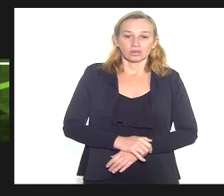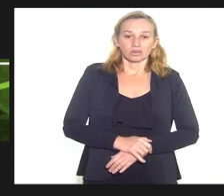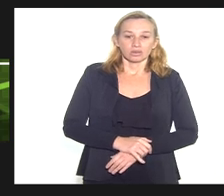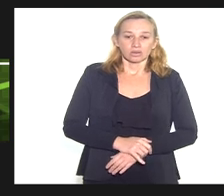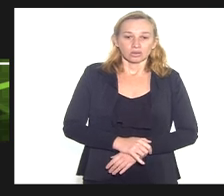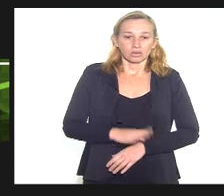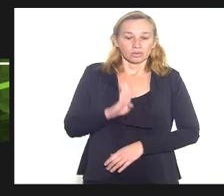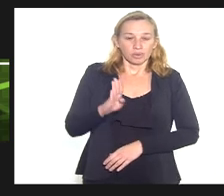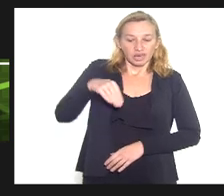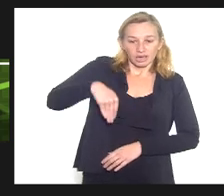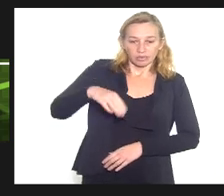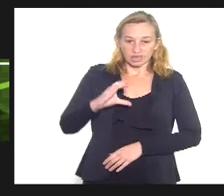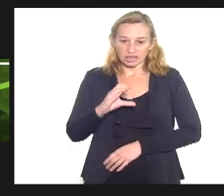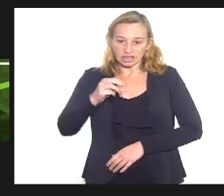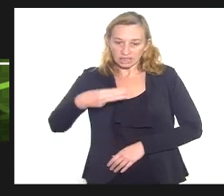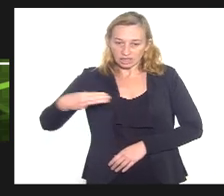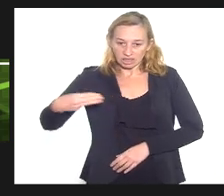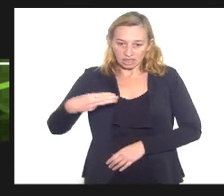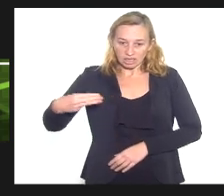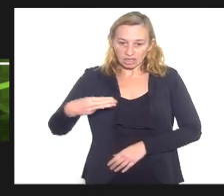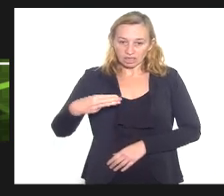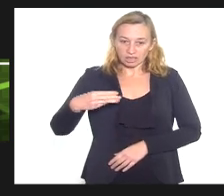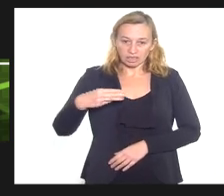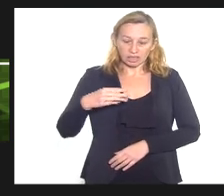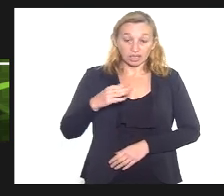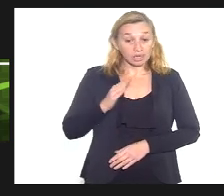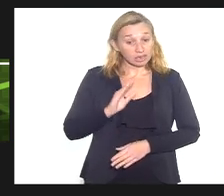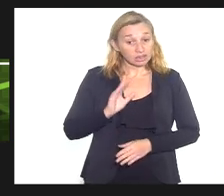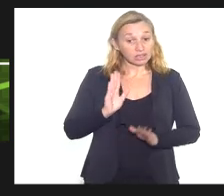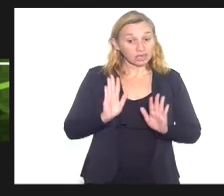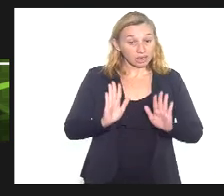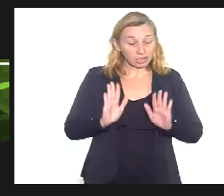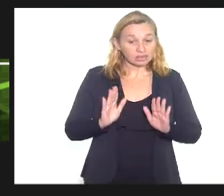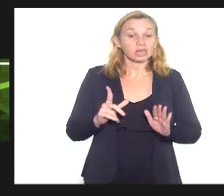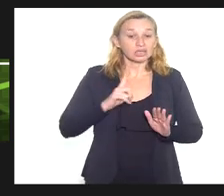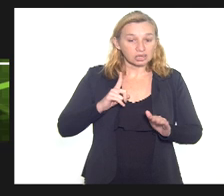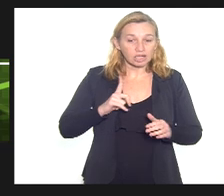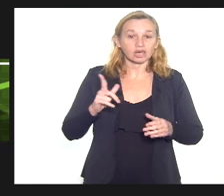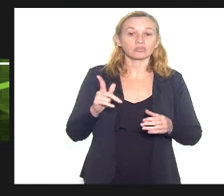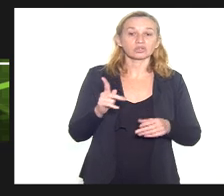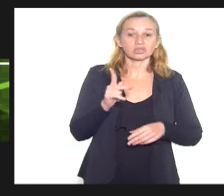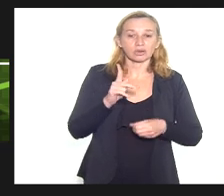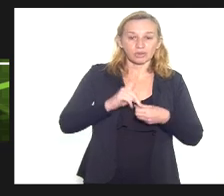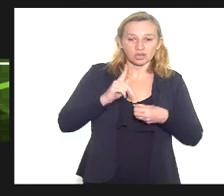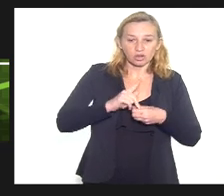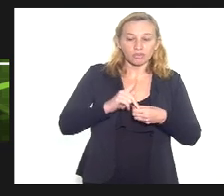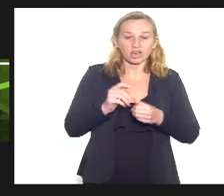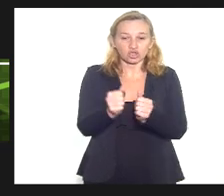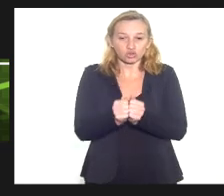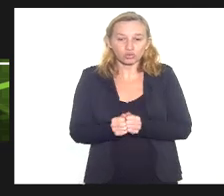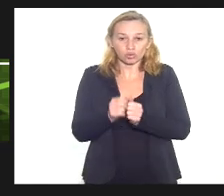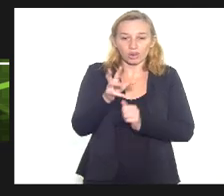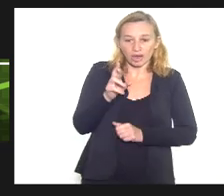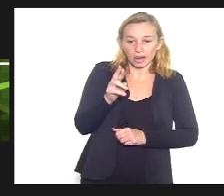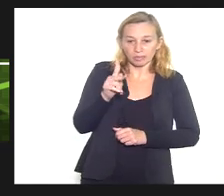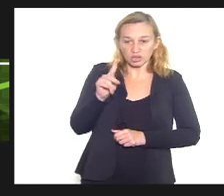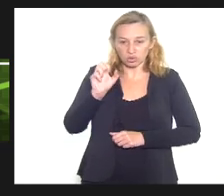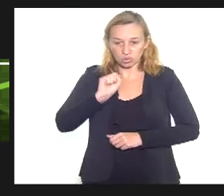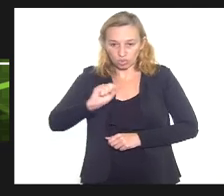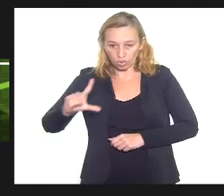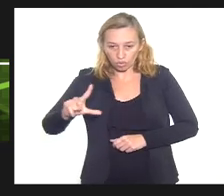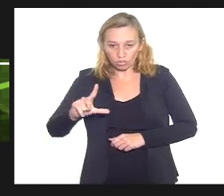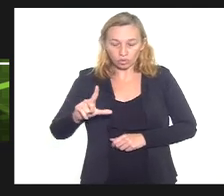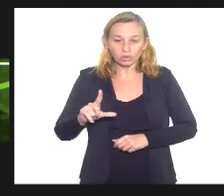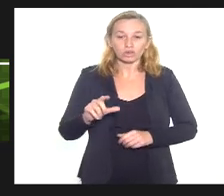bloco BMC-33 ainda na fase de exploração, onde também temos a Petrobras junto com a Repsol como parceiro. O bloco